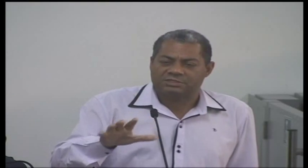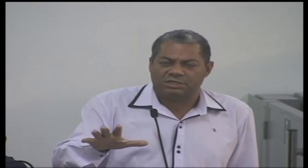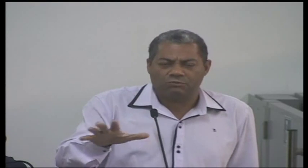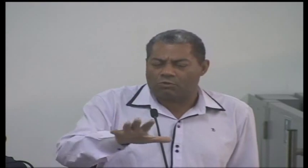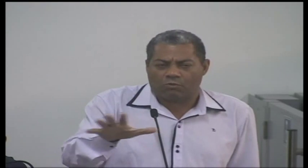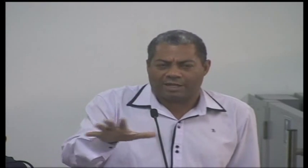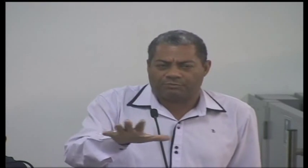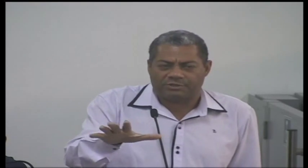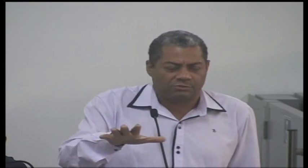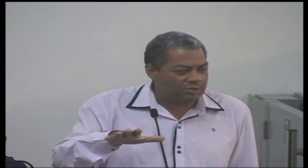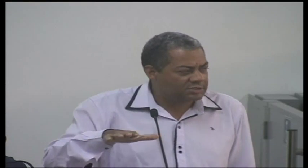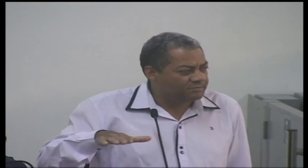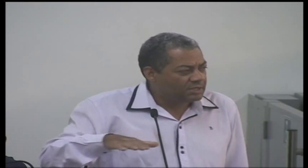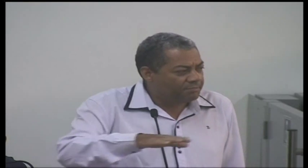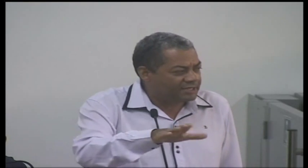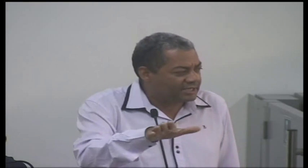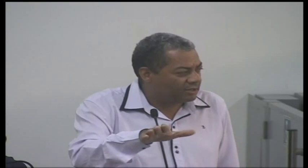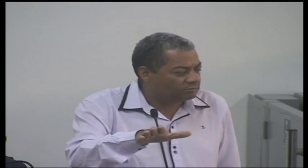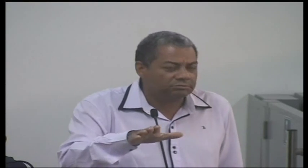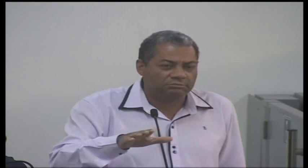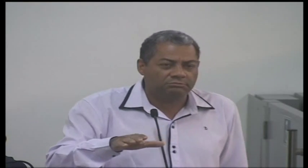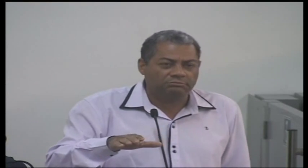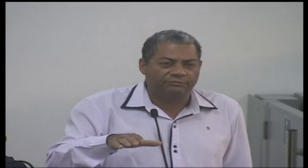ponto, 5 ou 4 pessoas